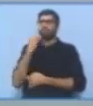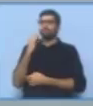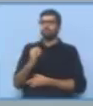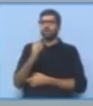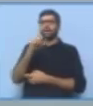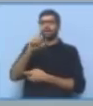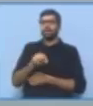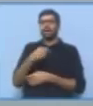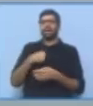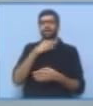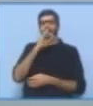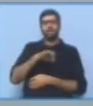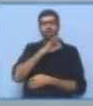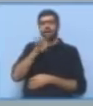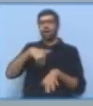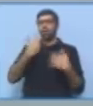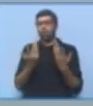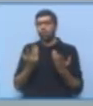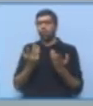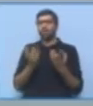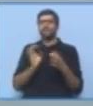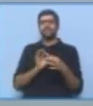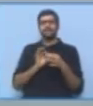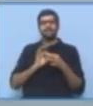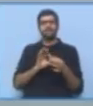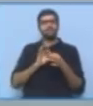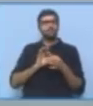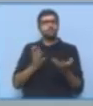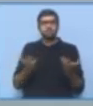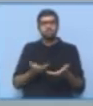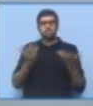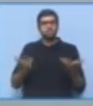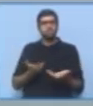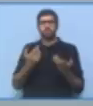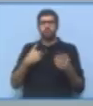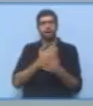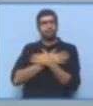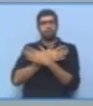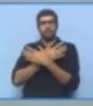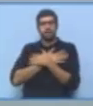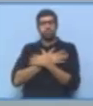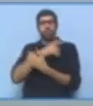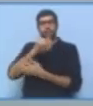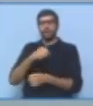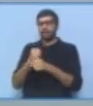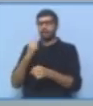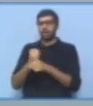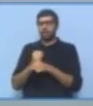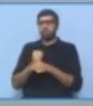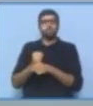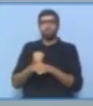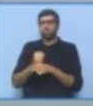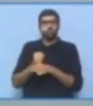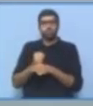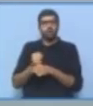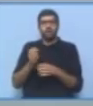inserida nem a nível familiar, nem no meio das minhas relações, ao fim e ao cabo, de amigos, inclusive de trabalho. Não